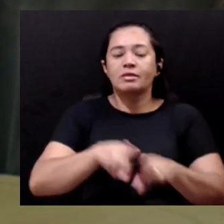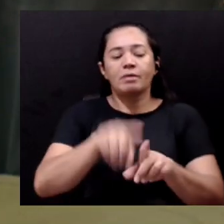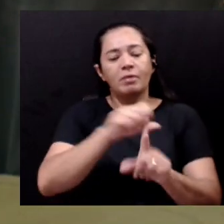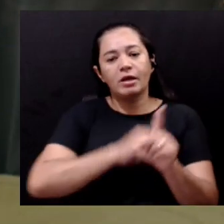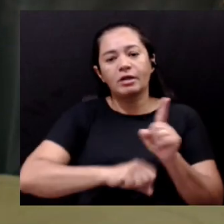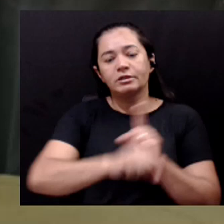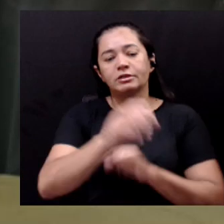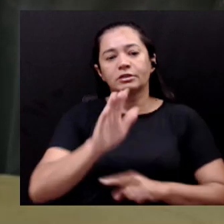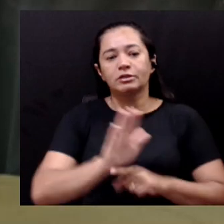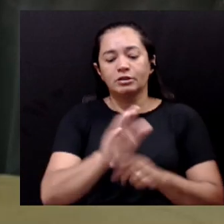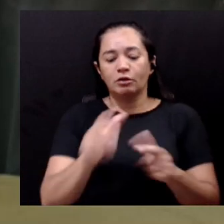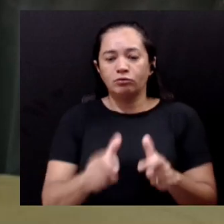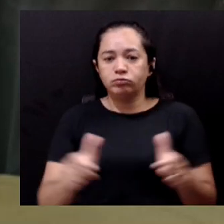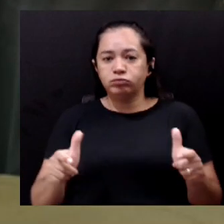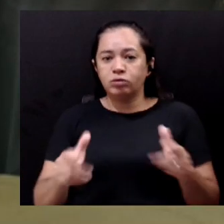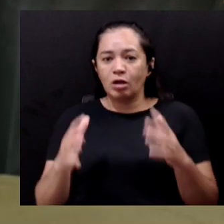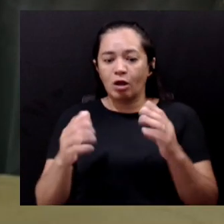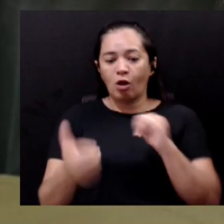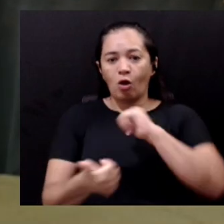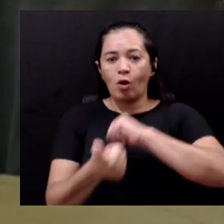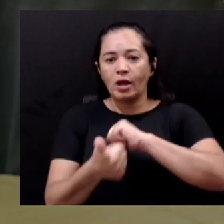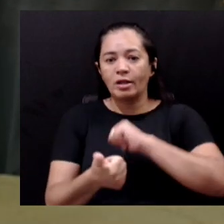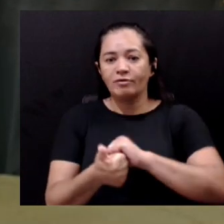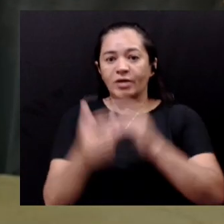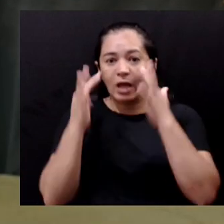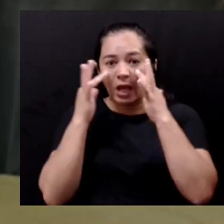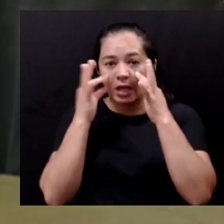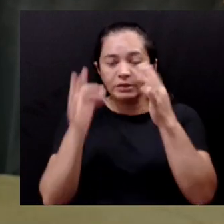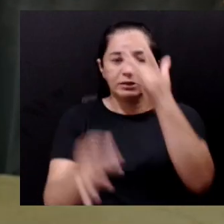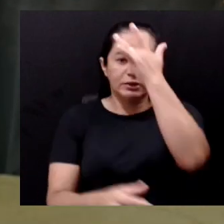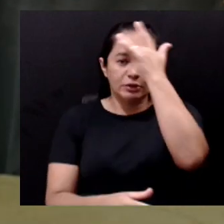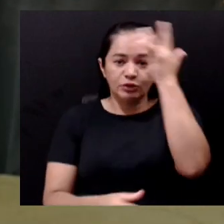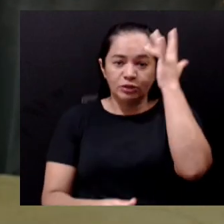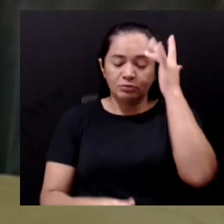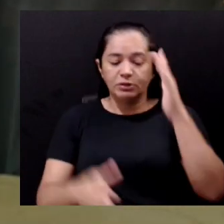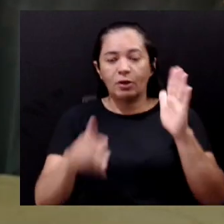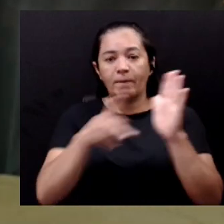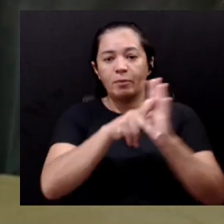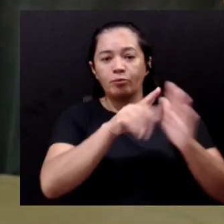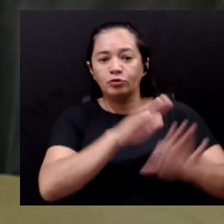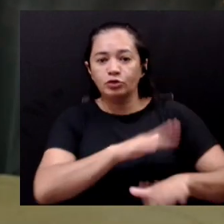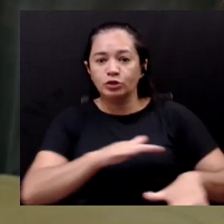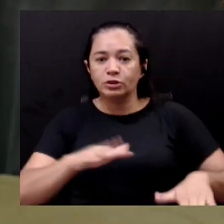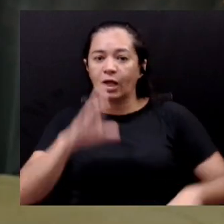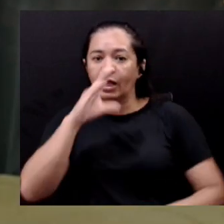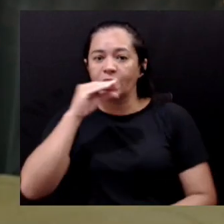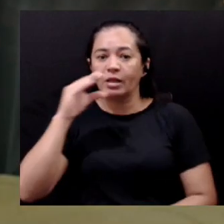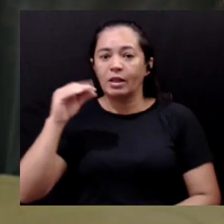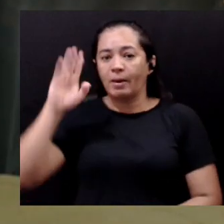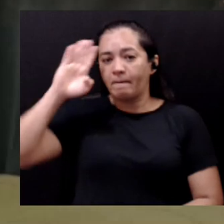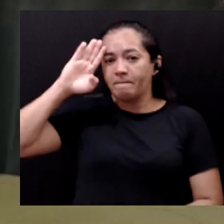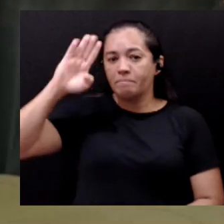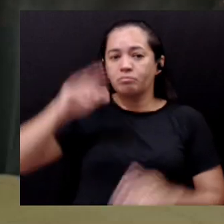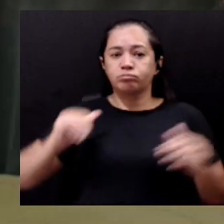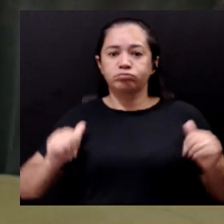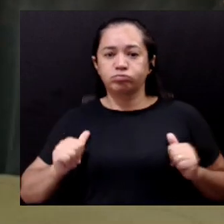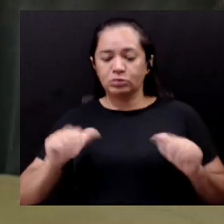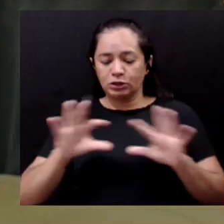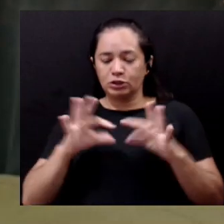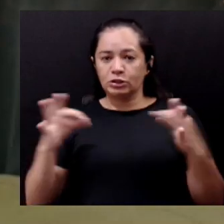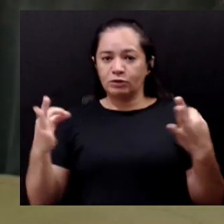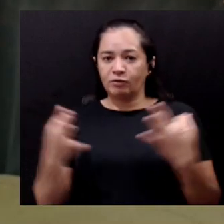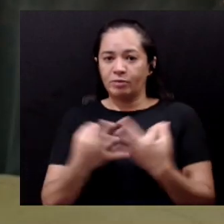a atenção em saúde mental de crianças e adolescentes, incluindo ativamente a família e cuidadores no